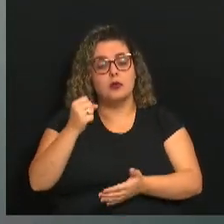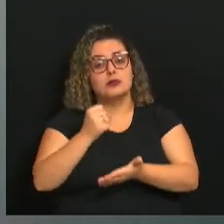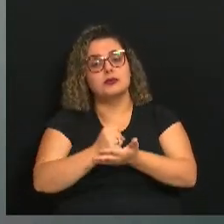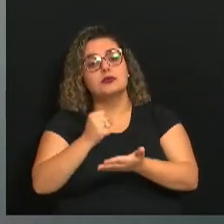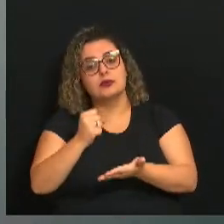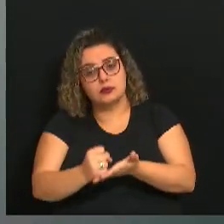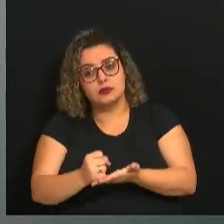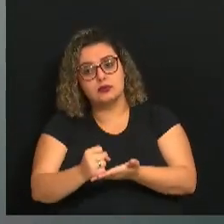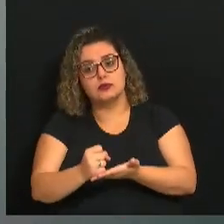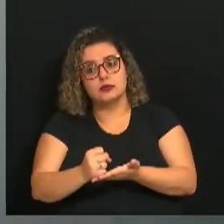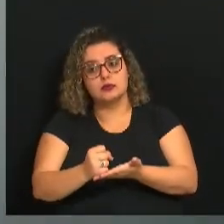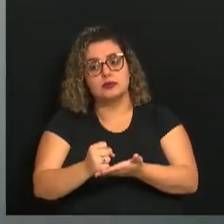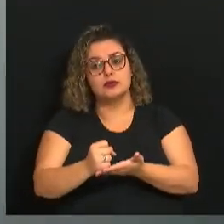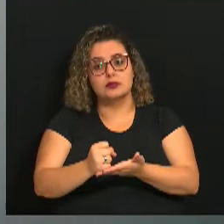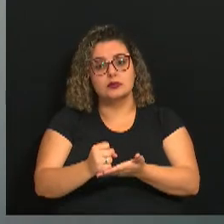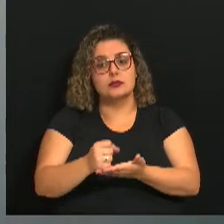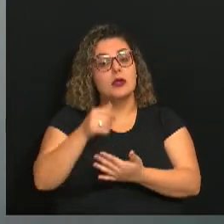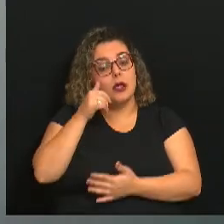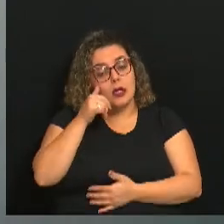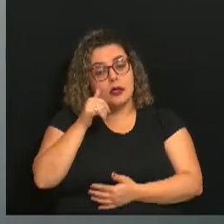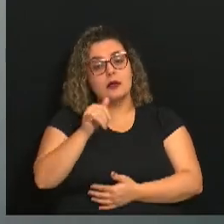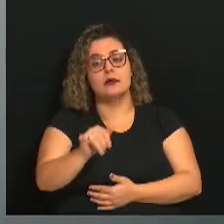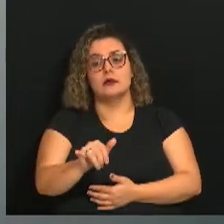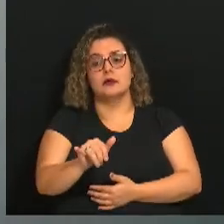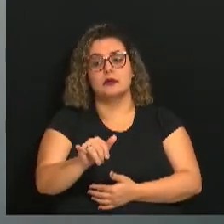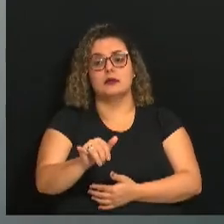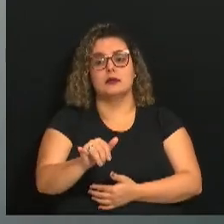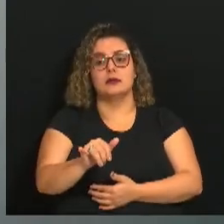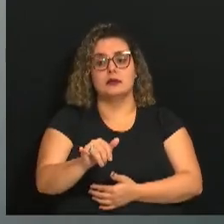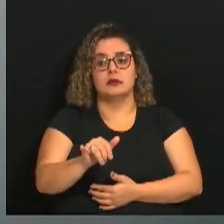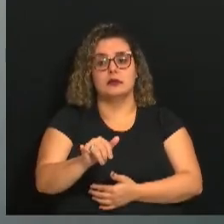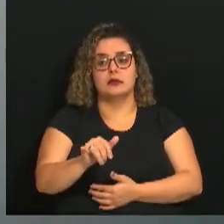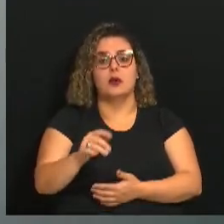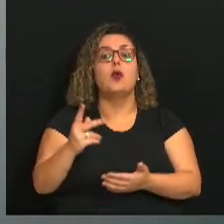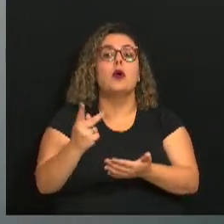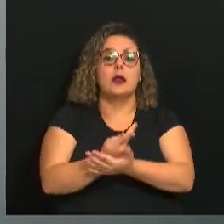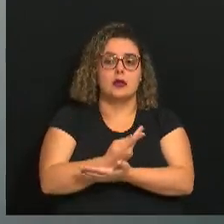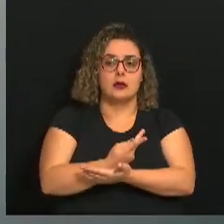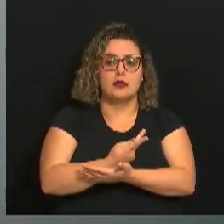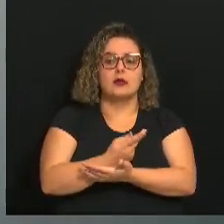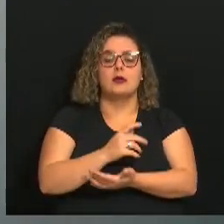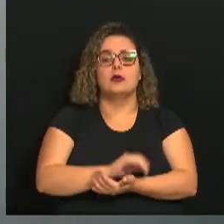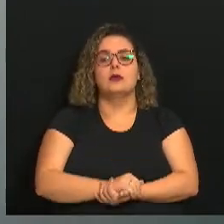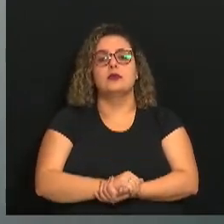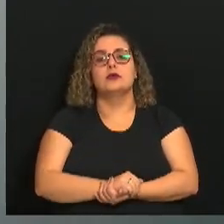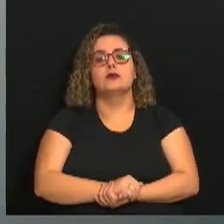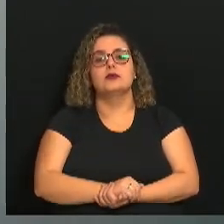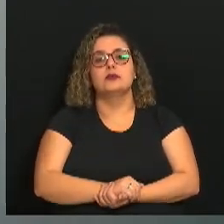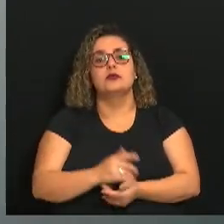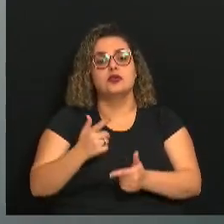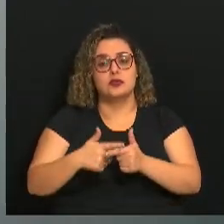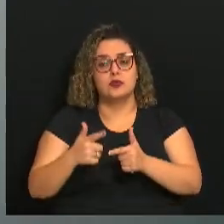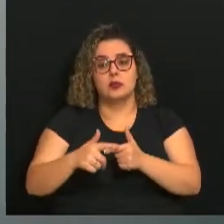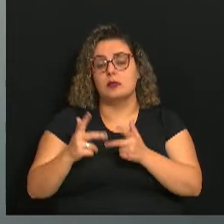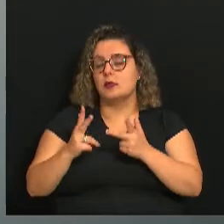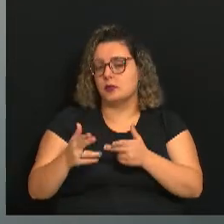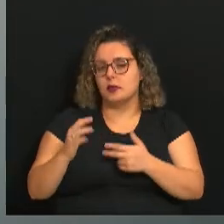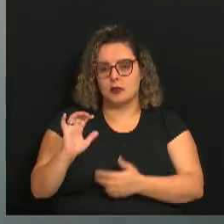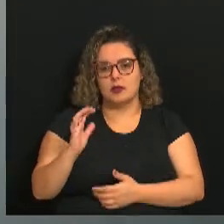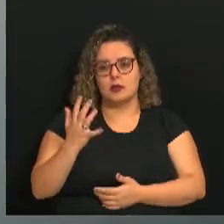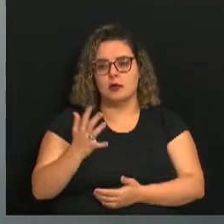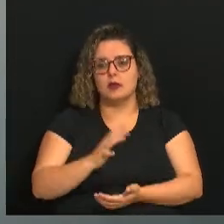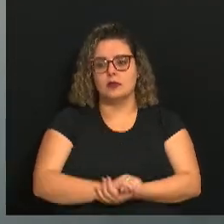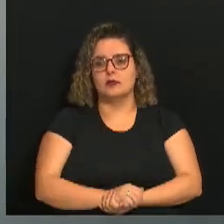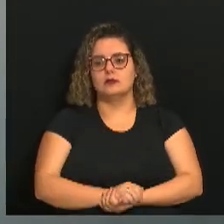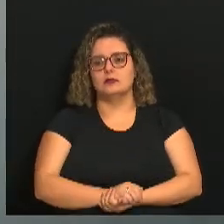tenha, exatamente para evitar, tentar cercar para não ter tanto dissabor. E aí essa licitação está em curso, a previsão é que ela tenha